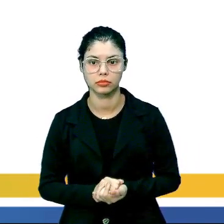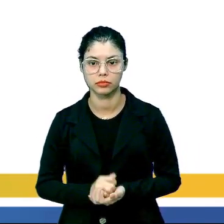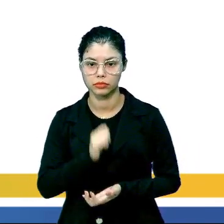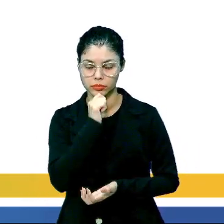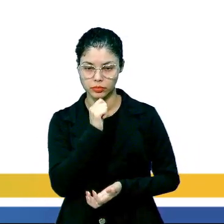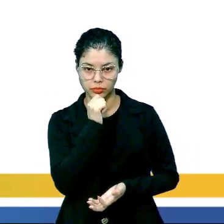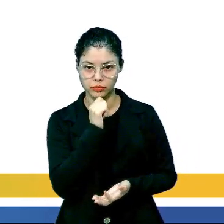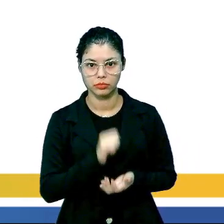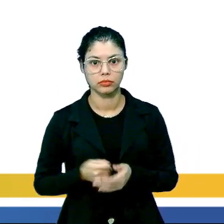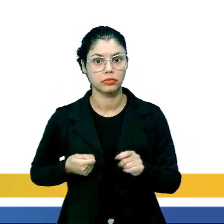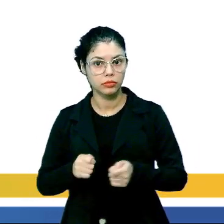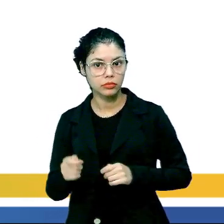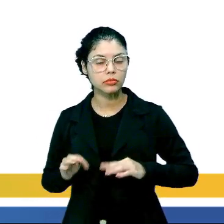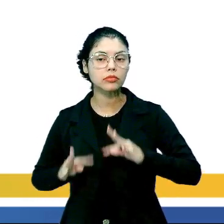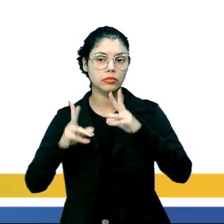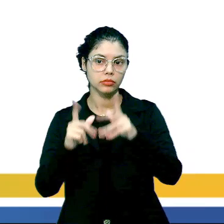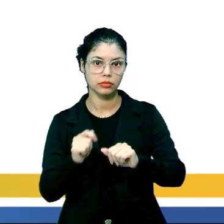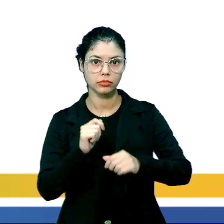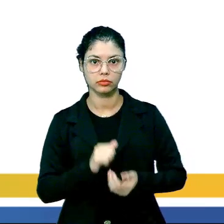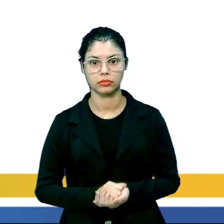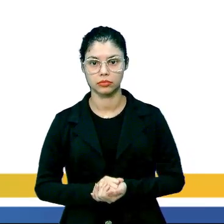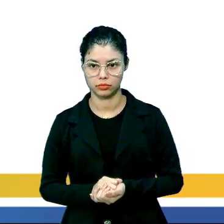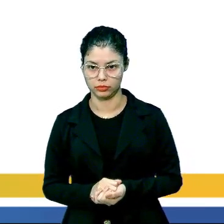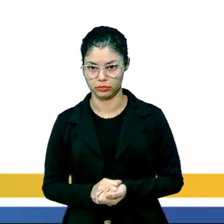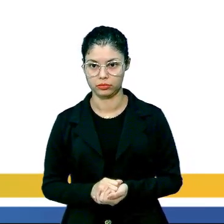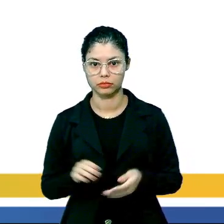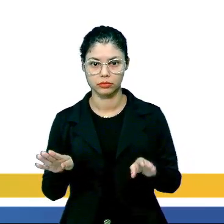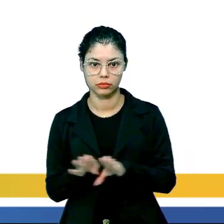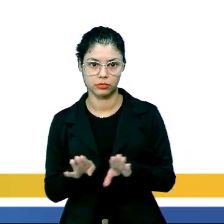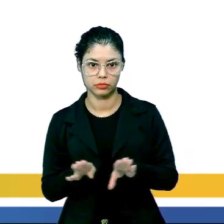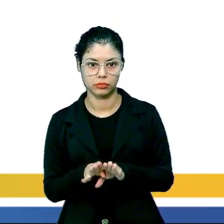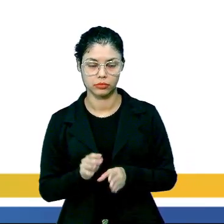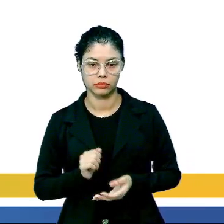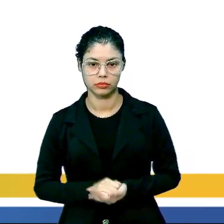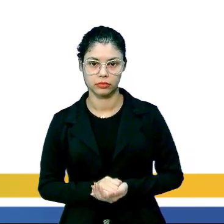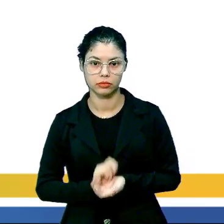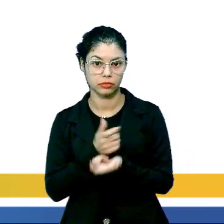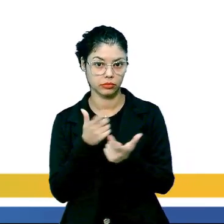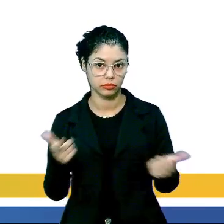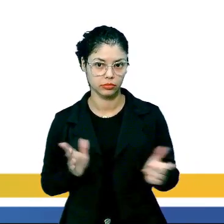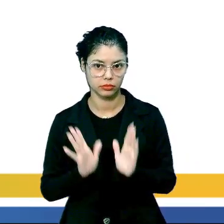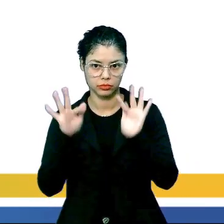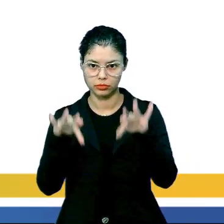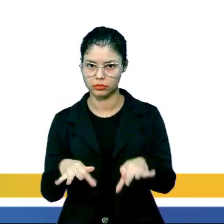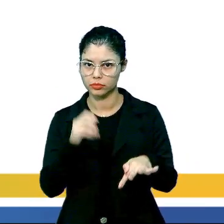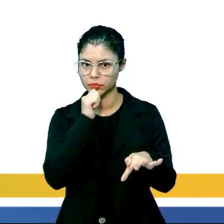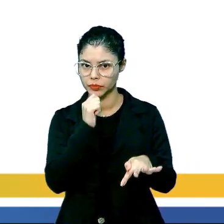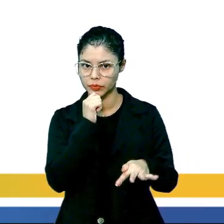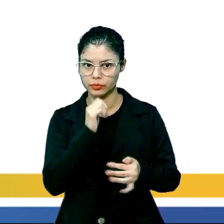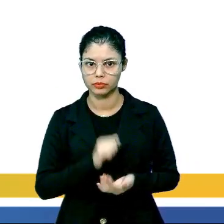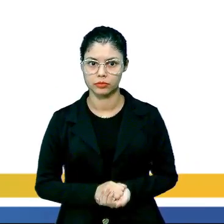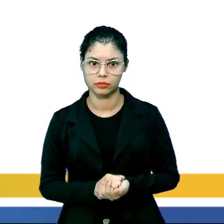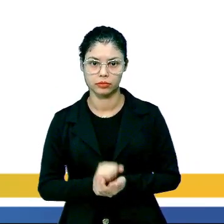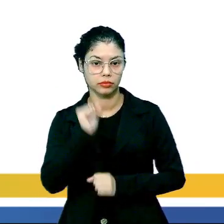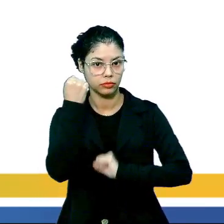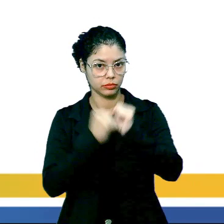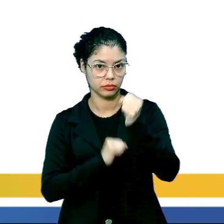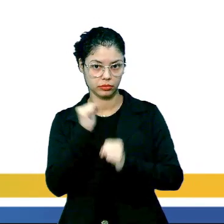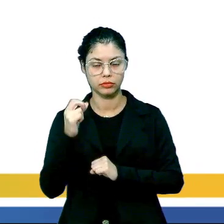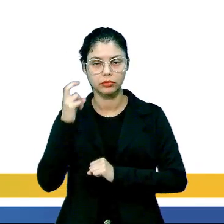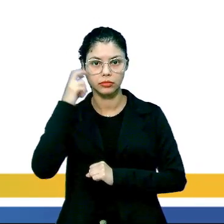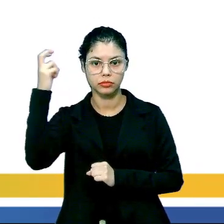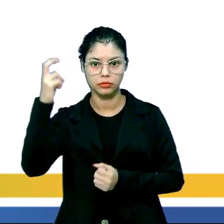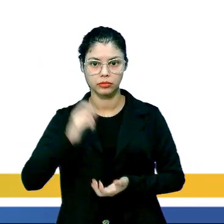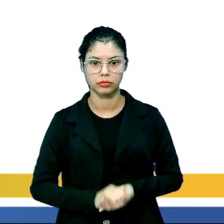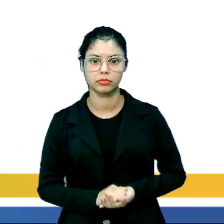que domina a tudo e a todos. Então, é essa, hoje, a grande finalidade da indústria cultural.